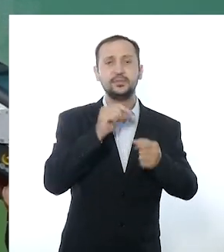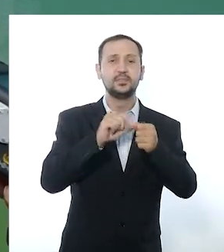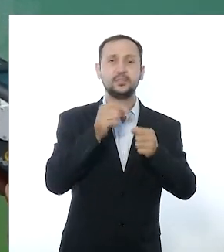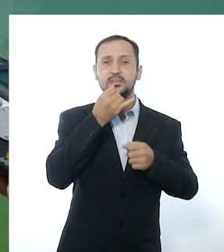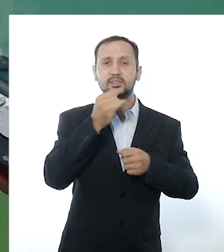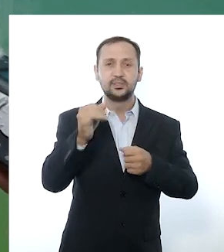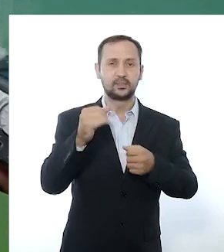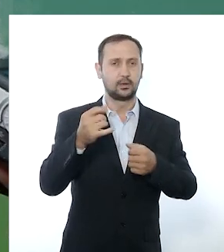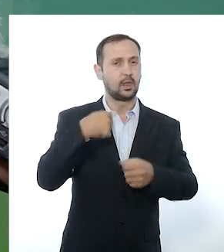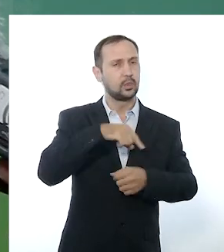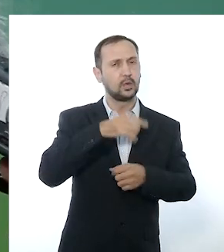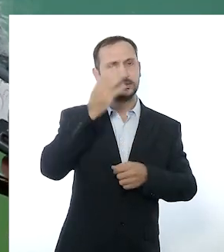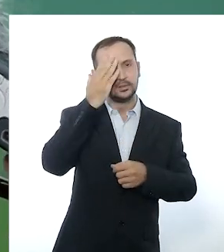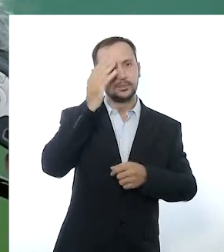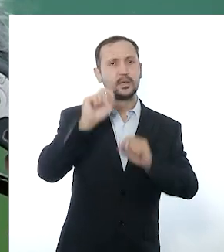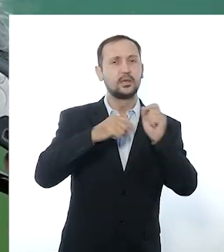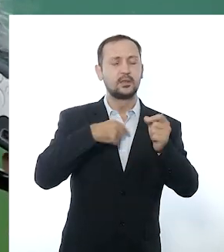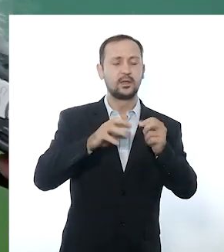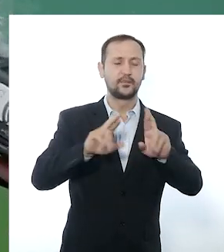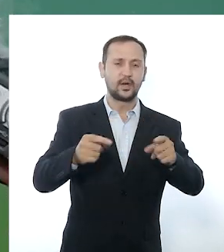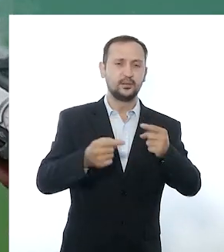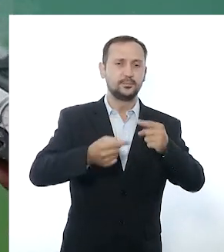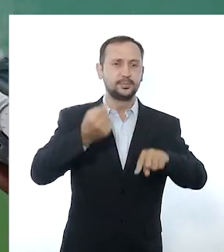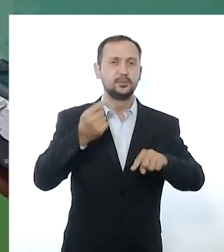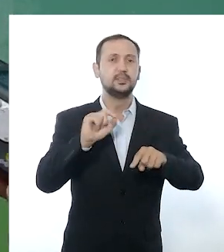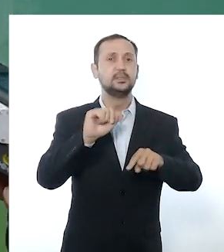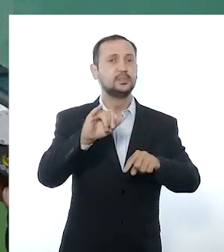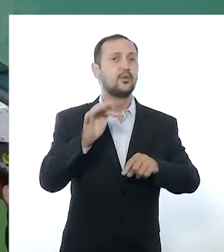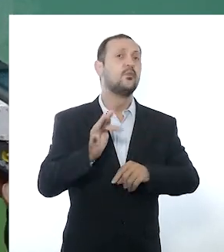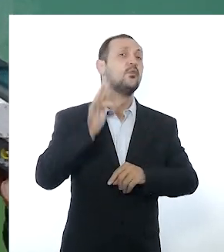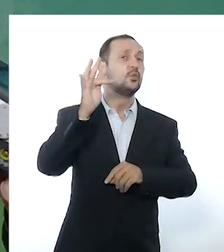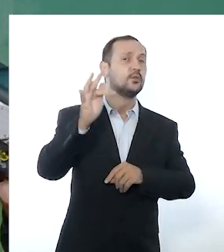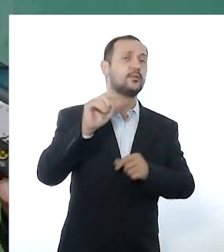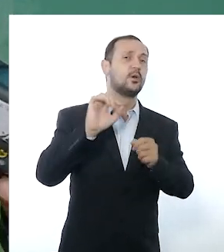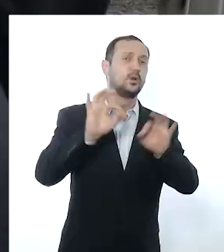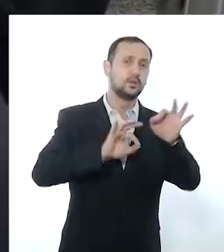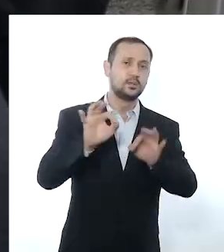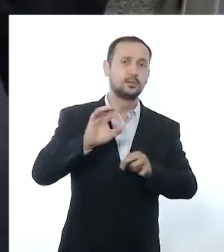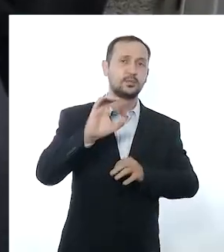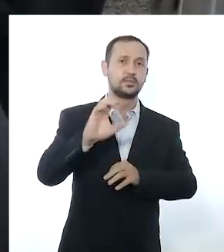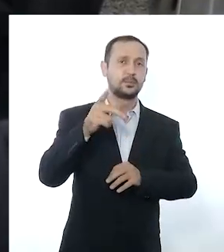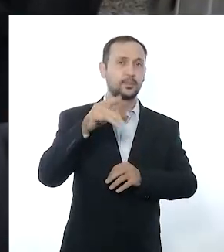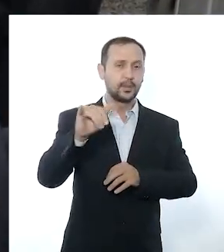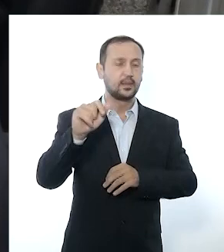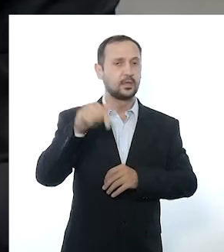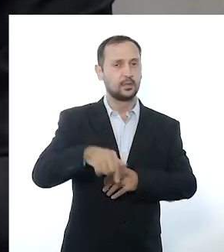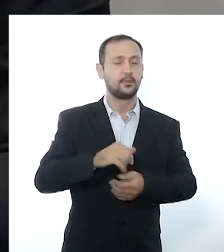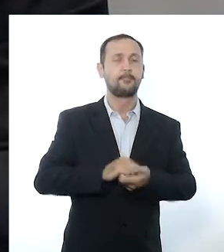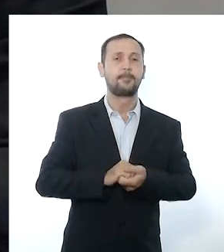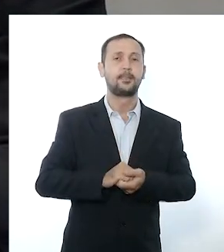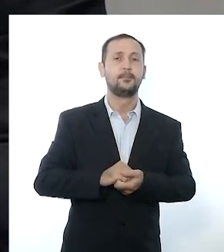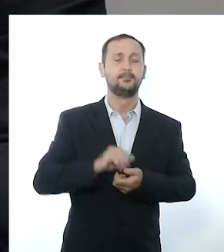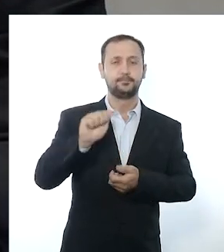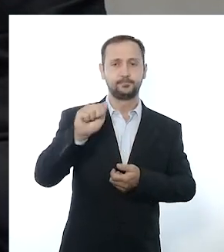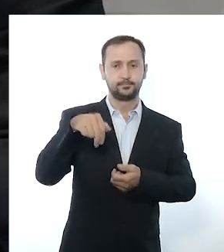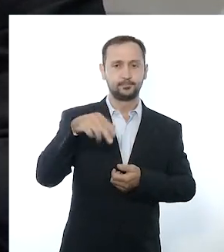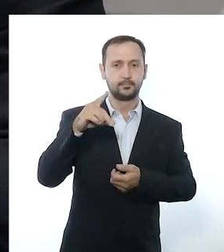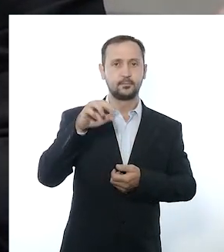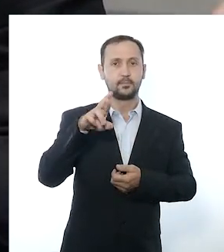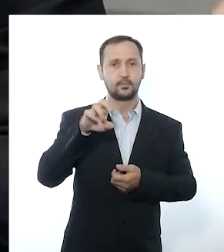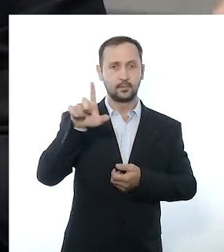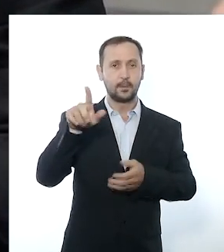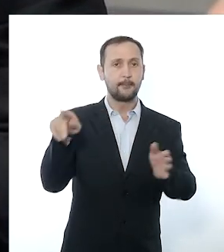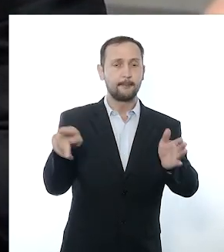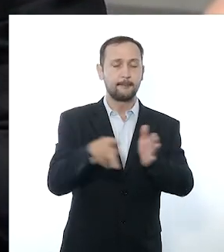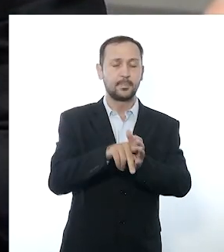entendermos que existe divergência, podermos até, se for o caso, instalar uma CPI na Assembleia Legislativa. André Pepitone, diretor-geral da Agência